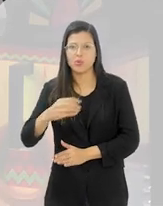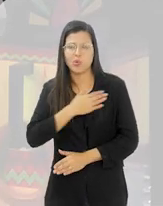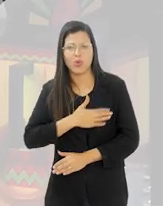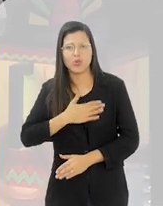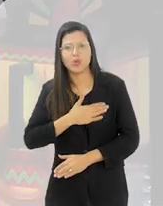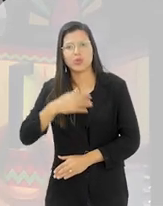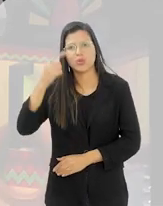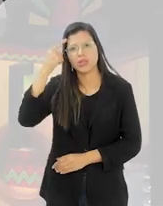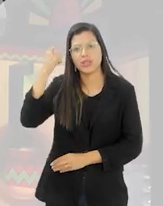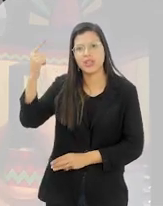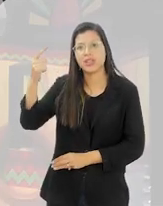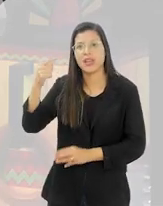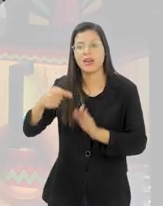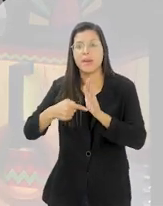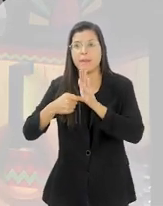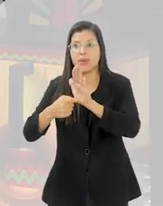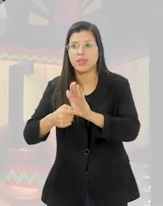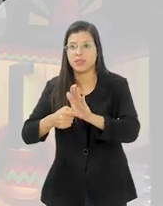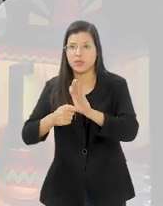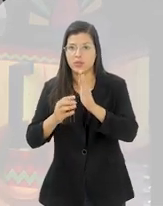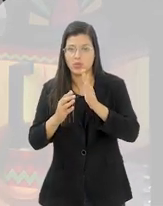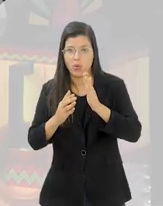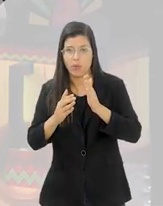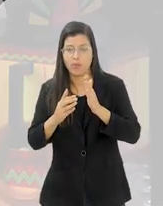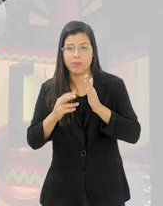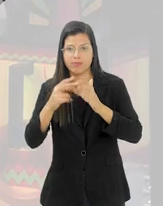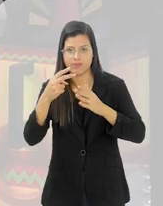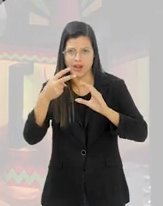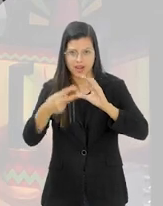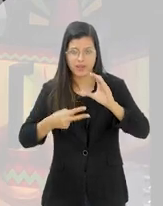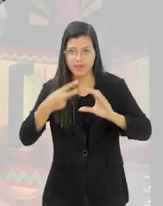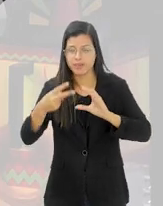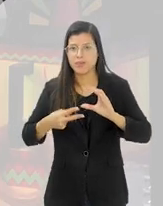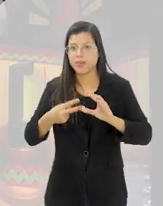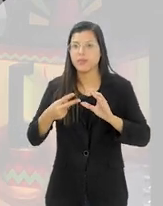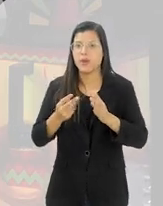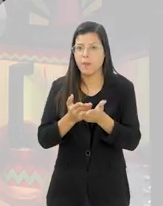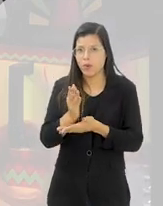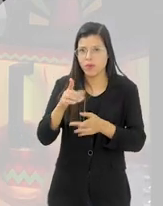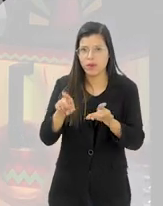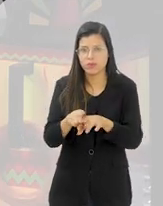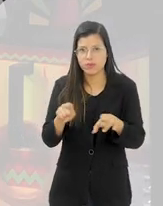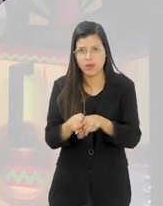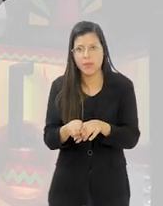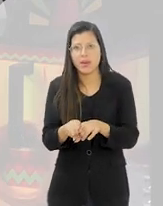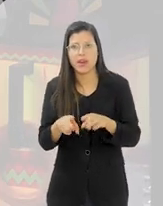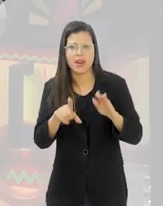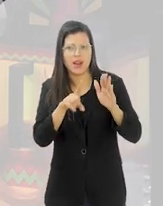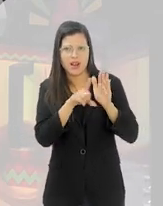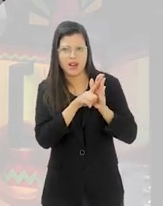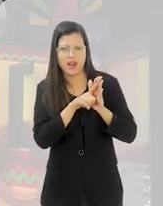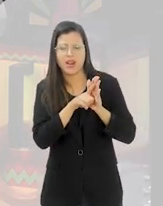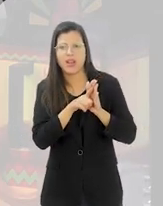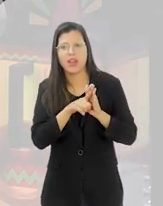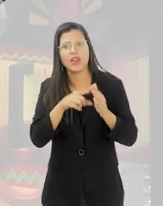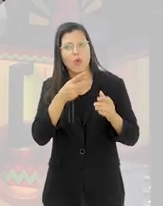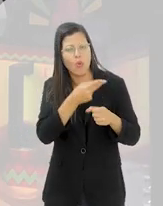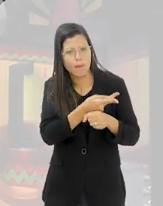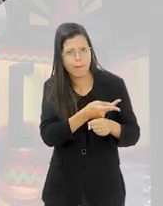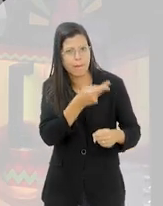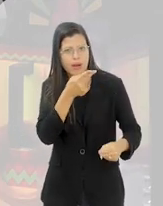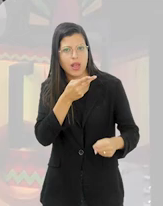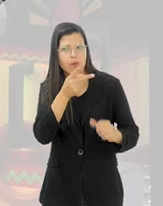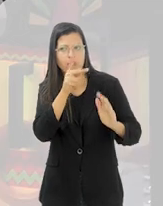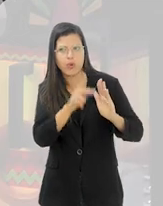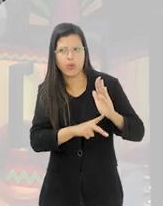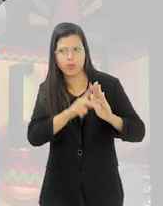da ideia. Ele apresentou para a Câmara de Vereadores e eles aprovaram no ano passado a lei também municipal. Ou seja, a lei do Plumas e